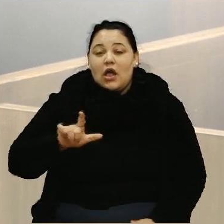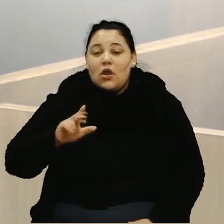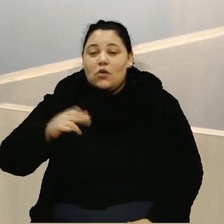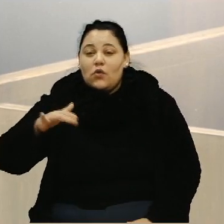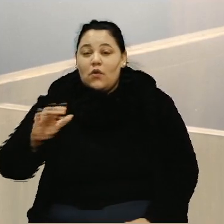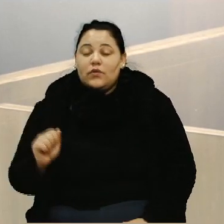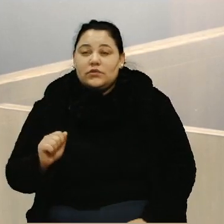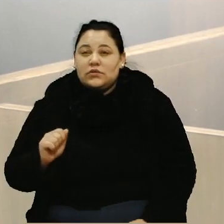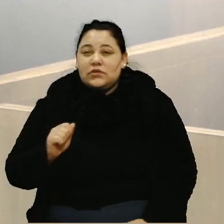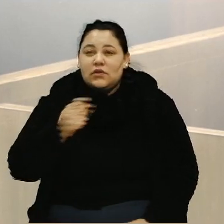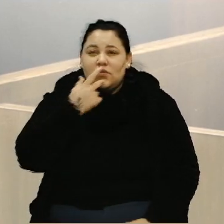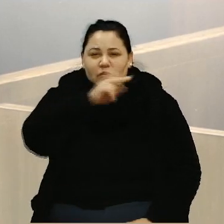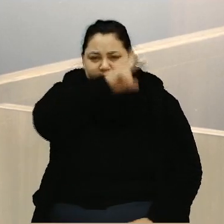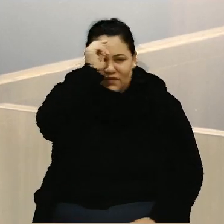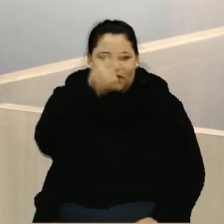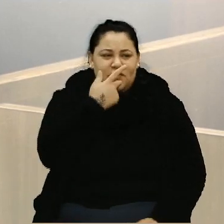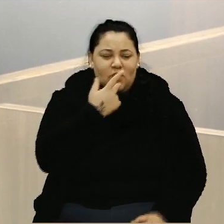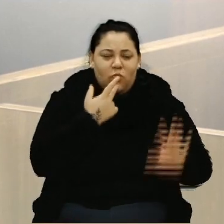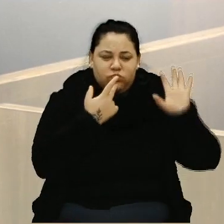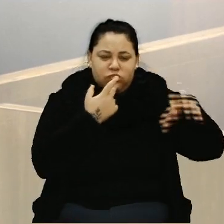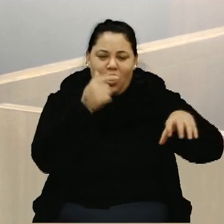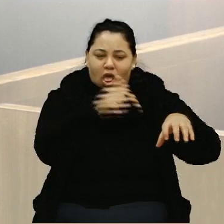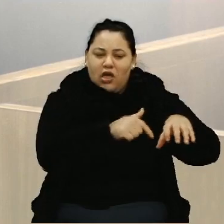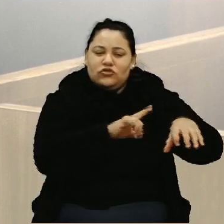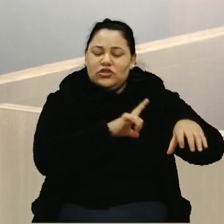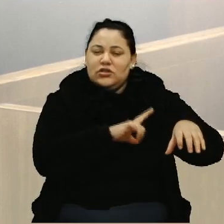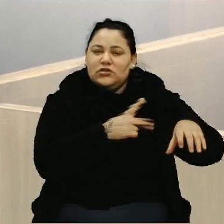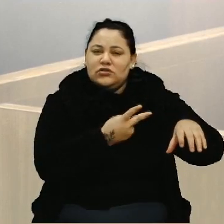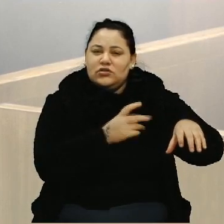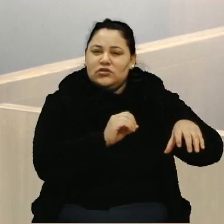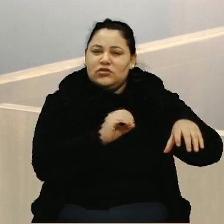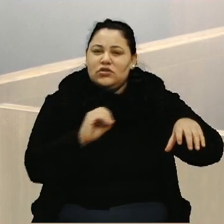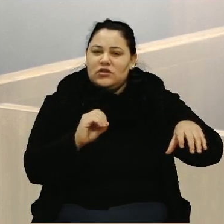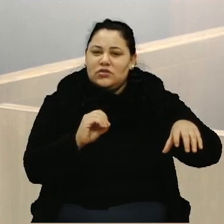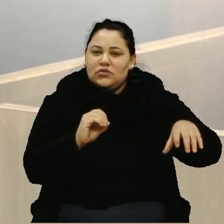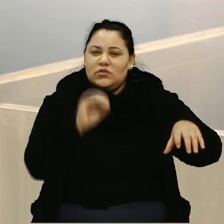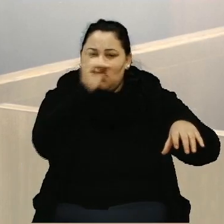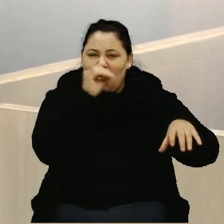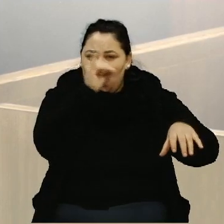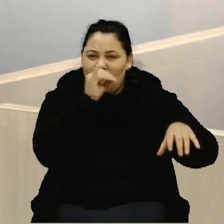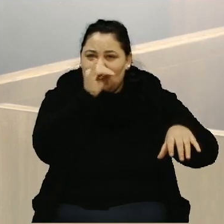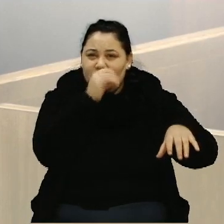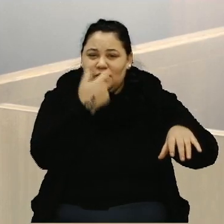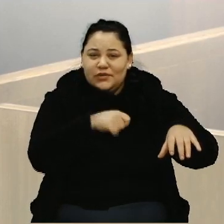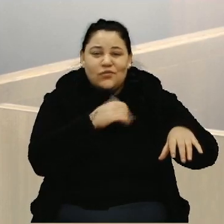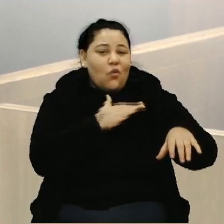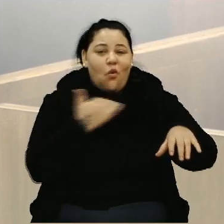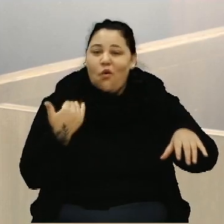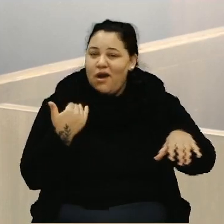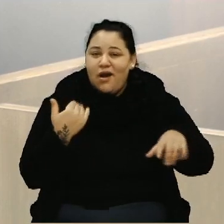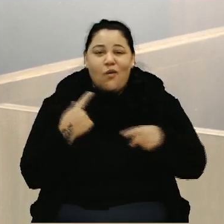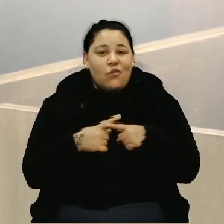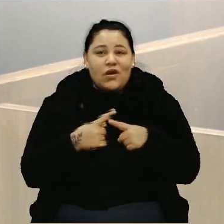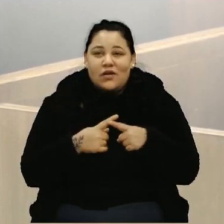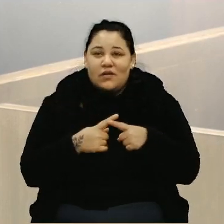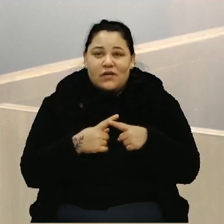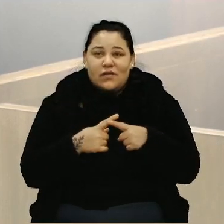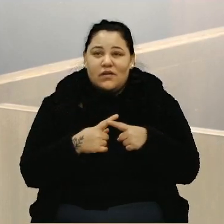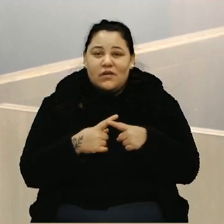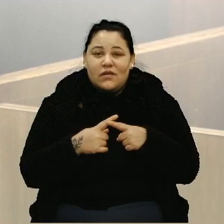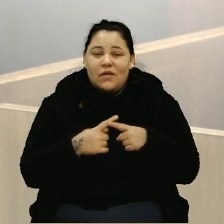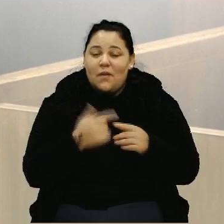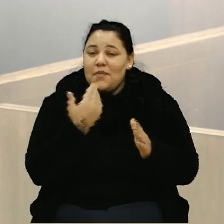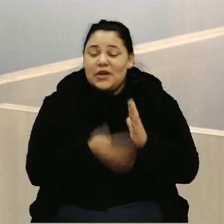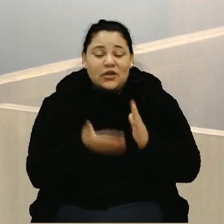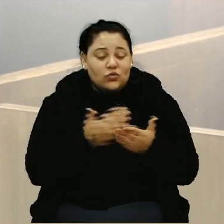onde tinha cerca de 200 porcos, né, suínos, tiveram que ser enterrados por causa... Perderam toda a